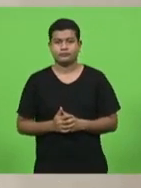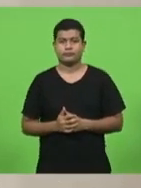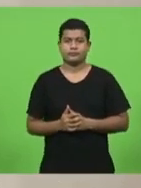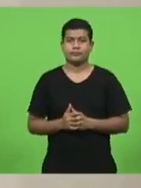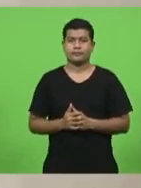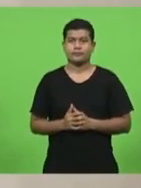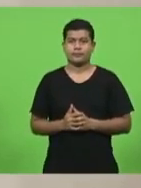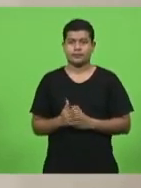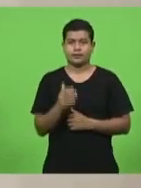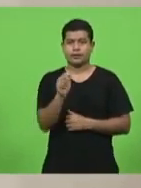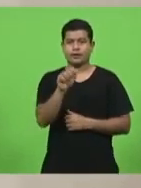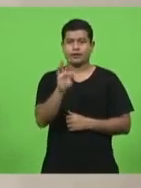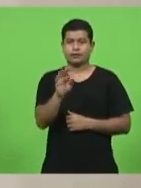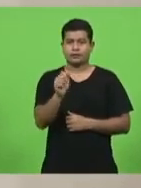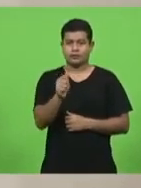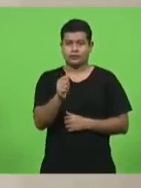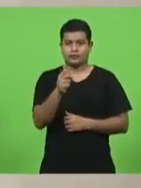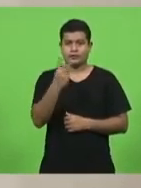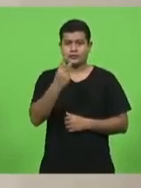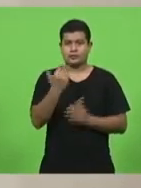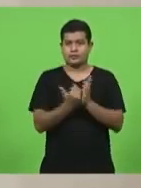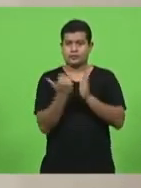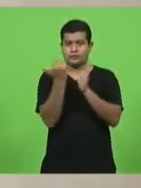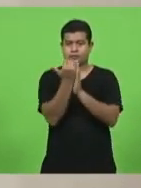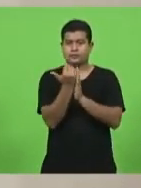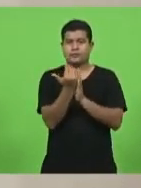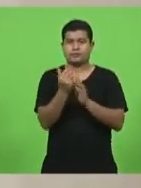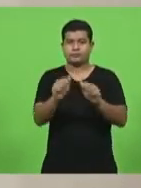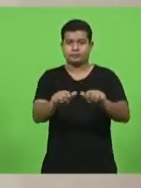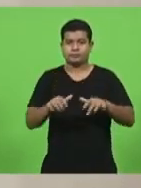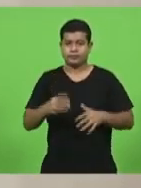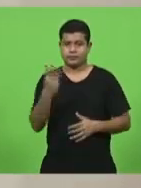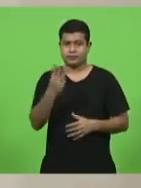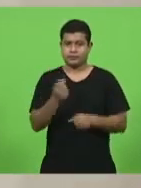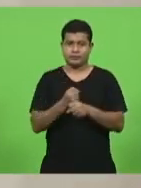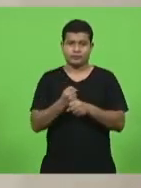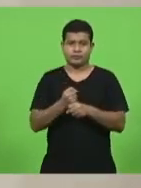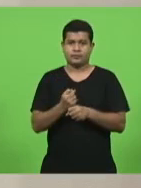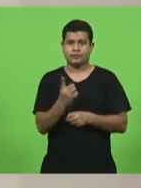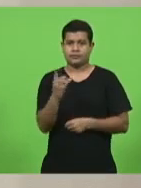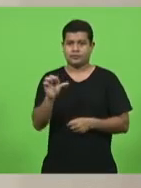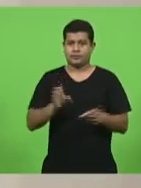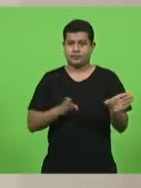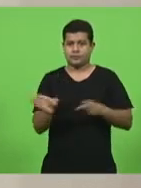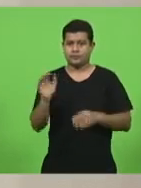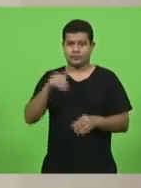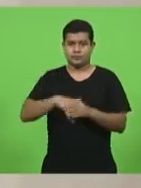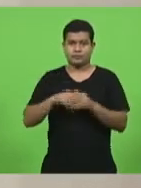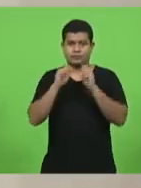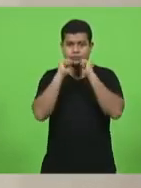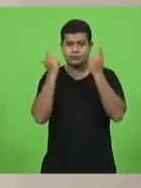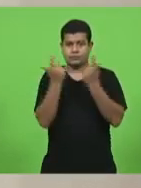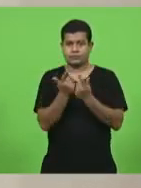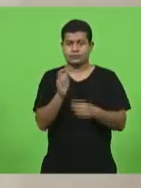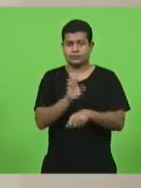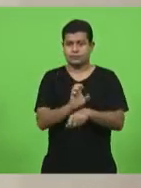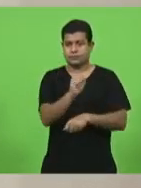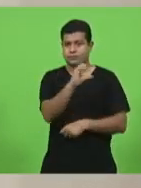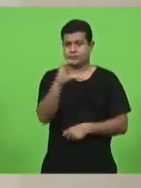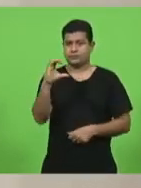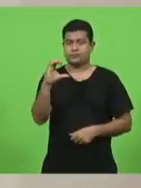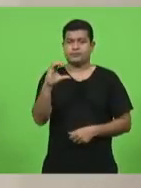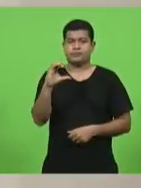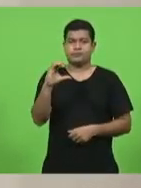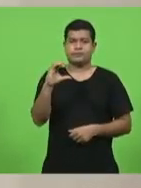Ata da segunda sessão extraordinária da terceira sessão legislativa da 19ª Legislatura da Assembleia Legislativa do Estado de Santa